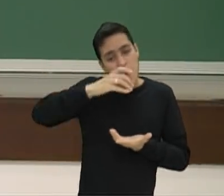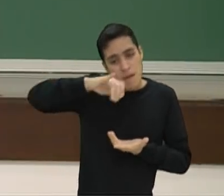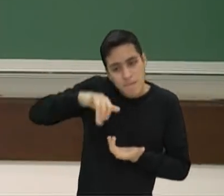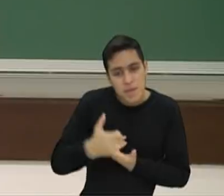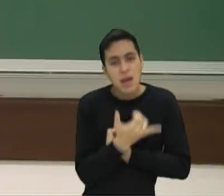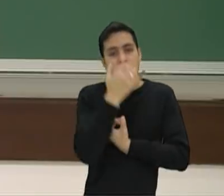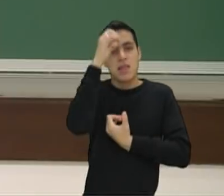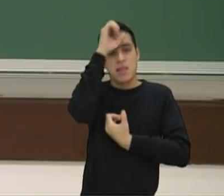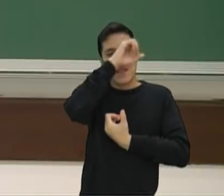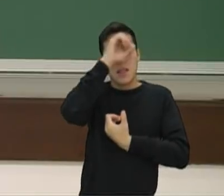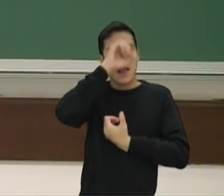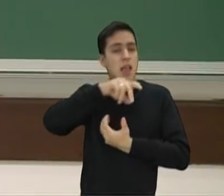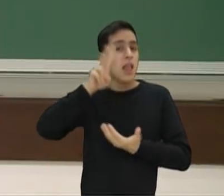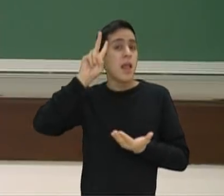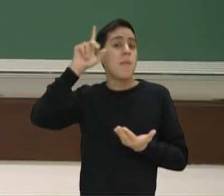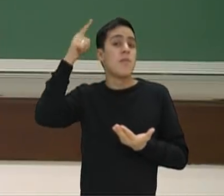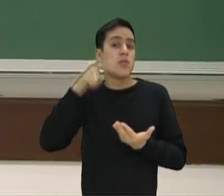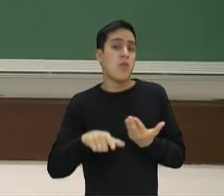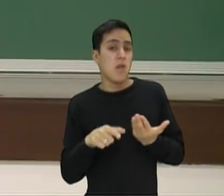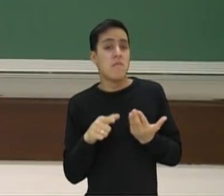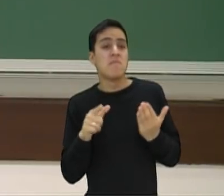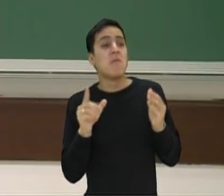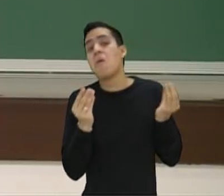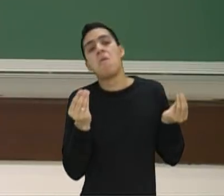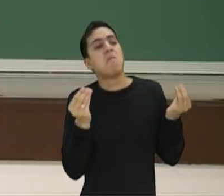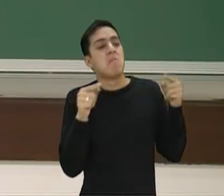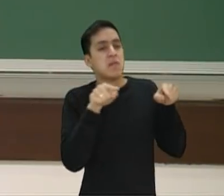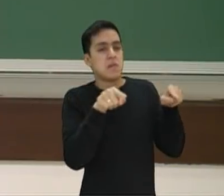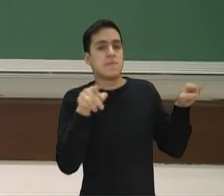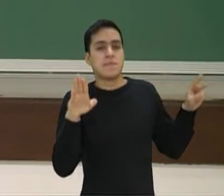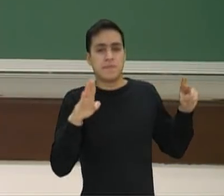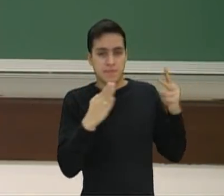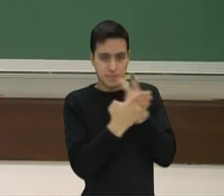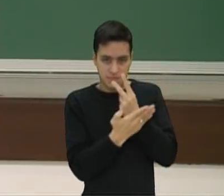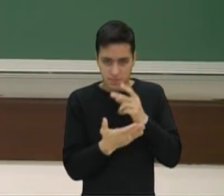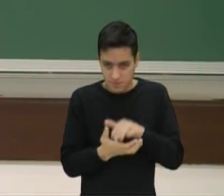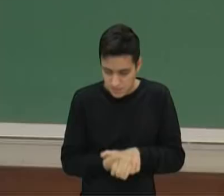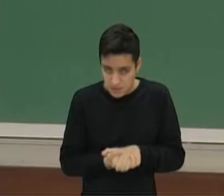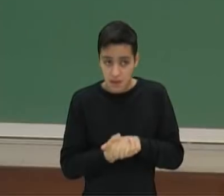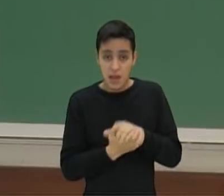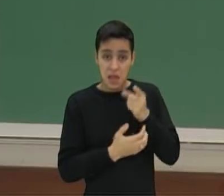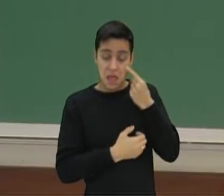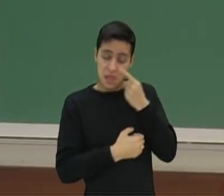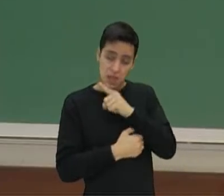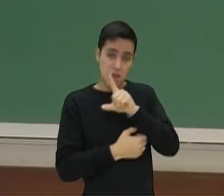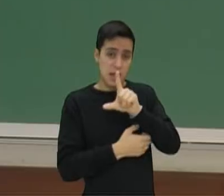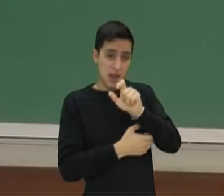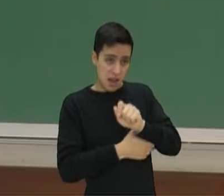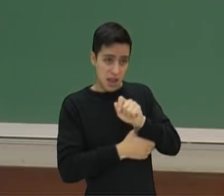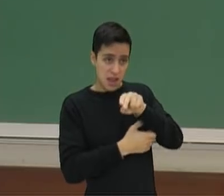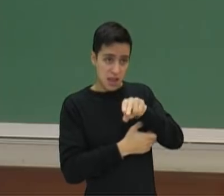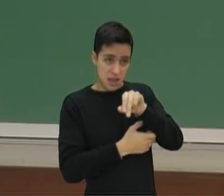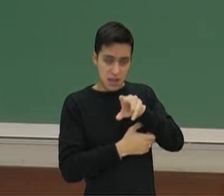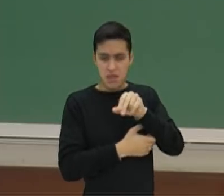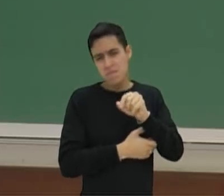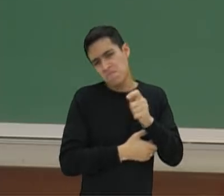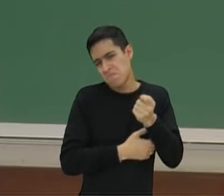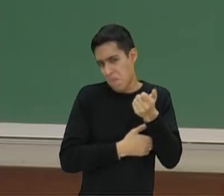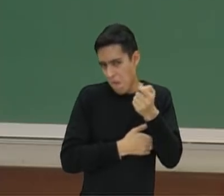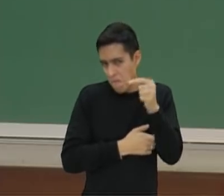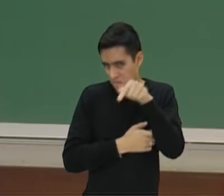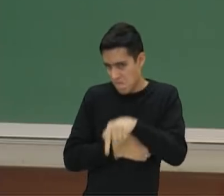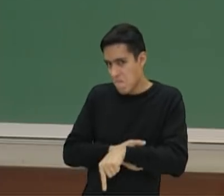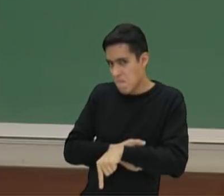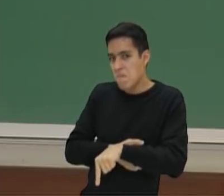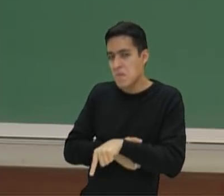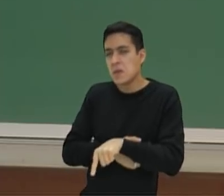aprendam e relembrem como isso acontece. Já a Laninha, que não acontece muito aqui, a gente